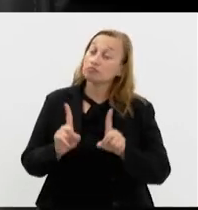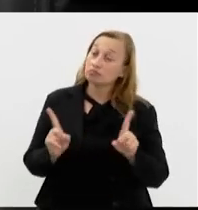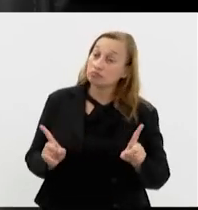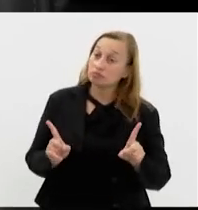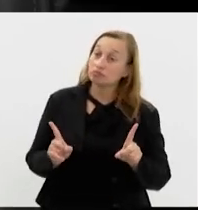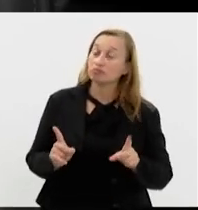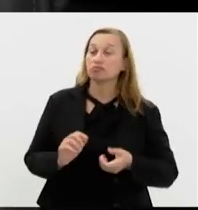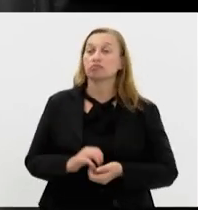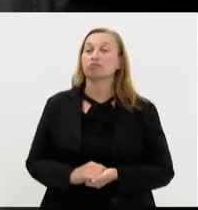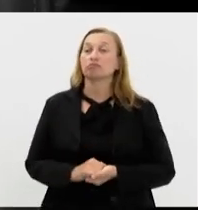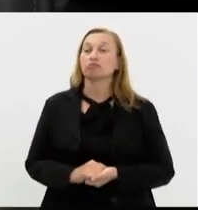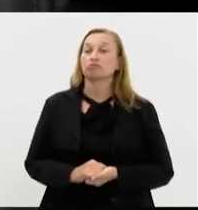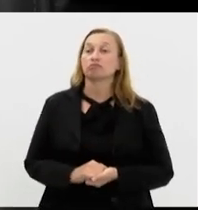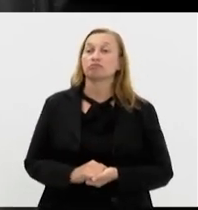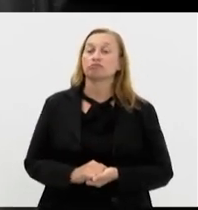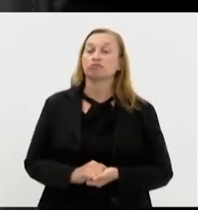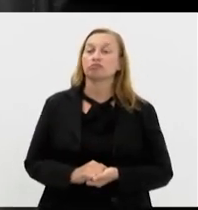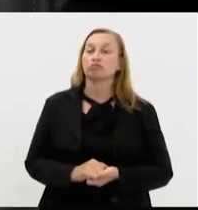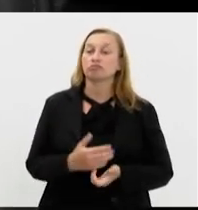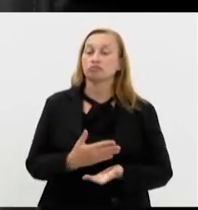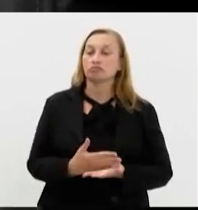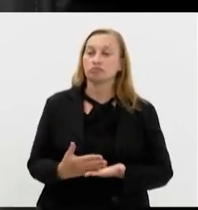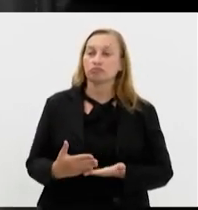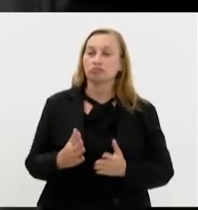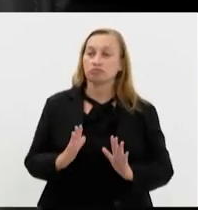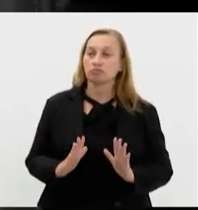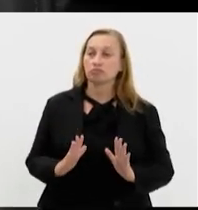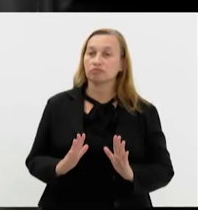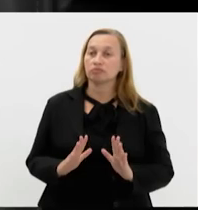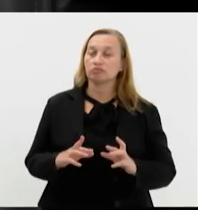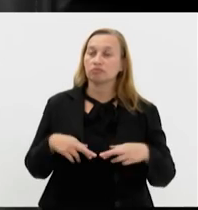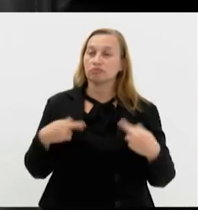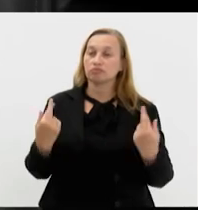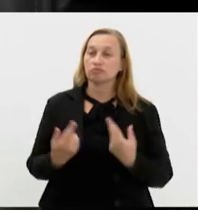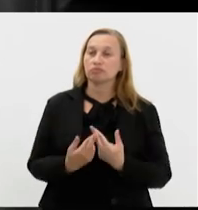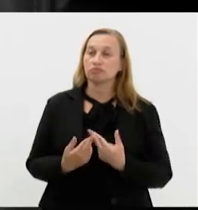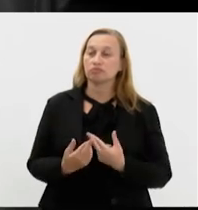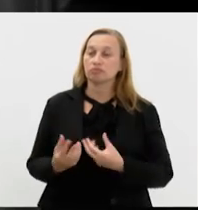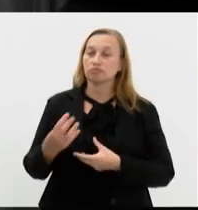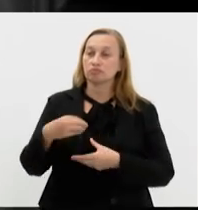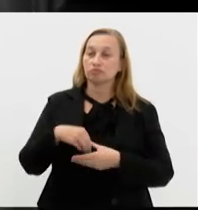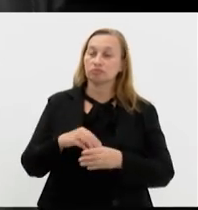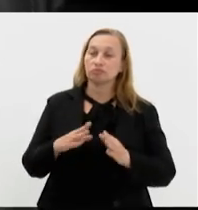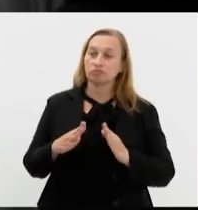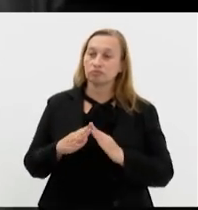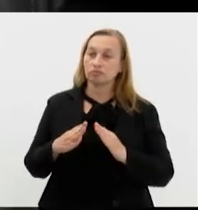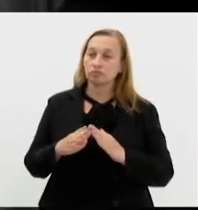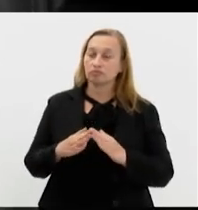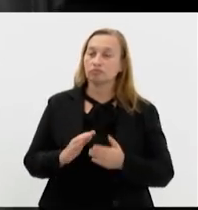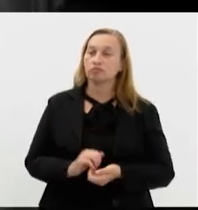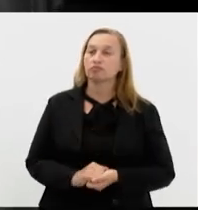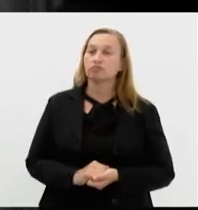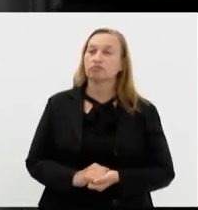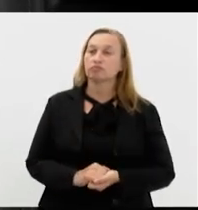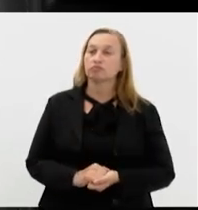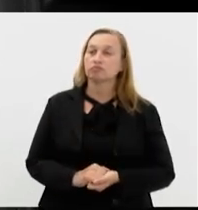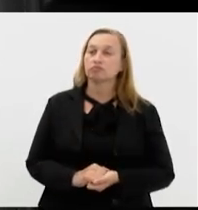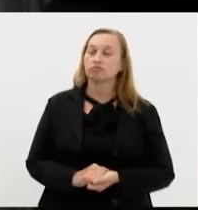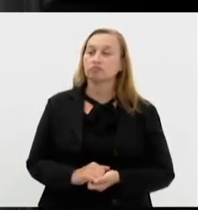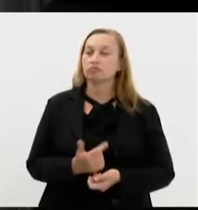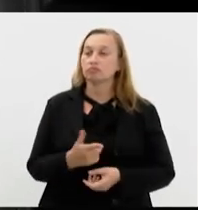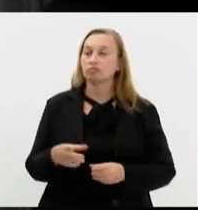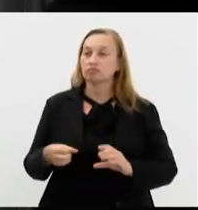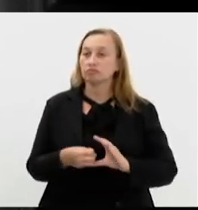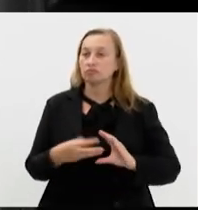a realização desses eventos se deem no interior dessas mesmas residências sem a caracterização